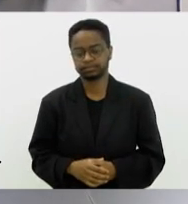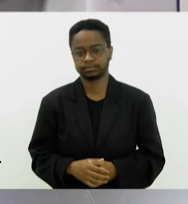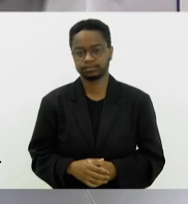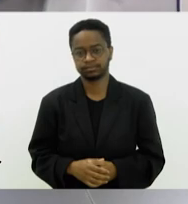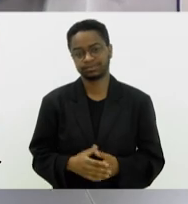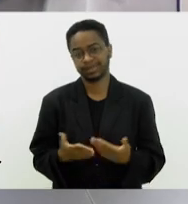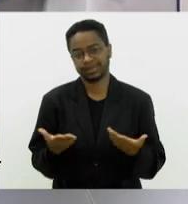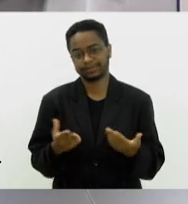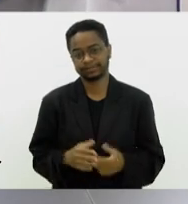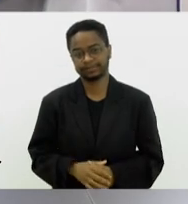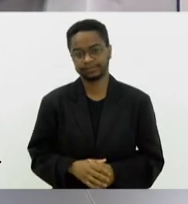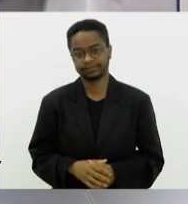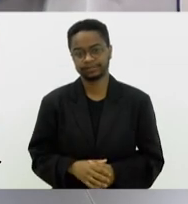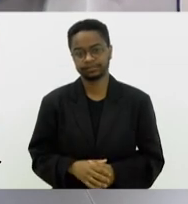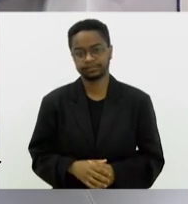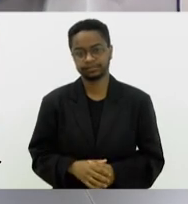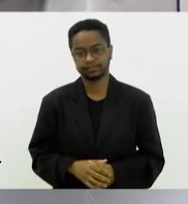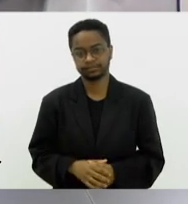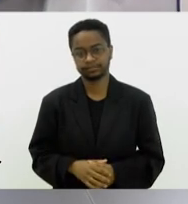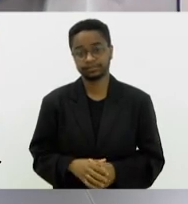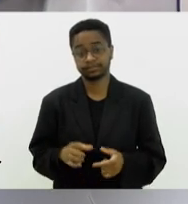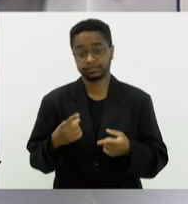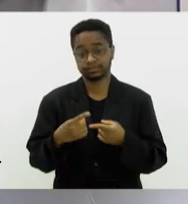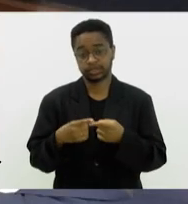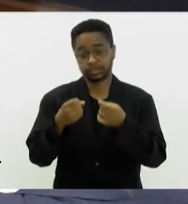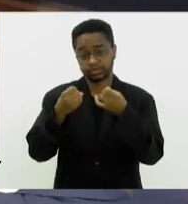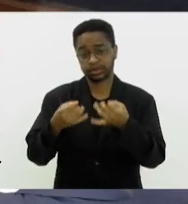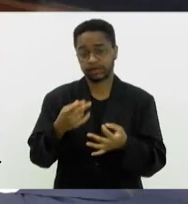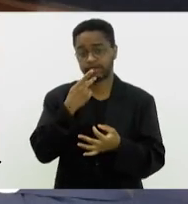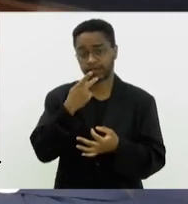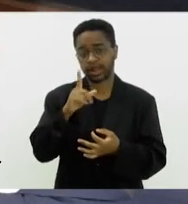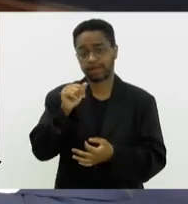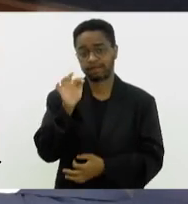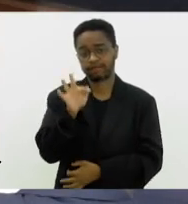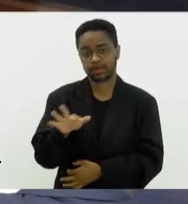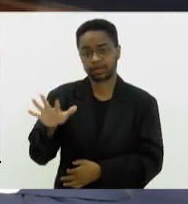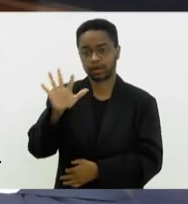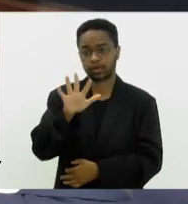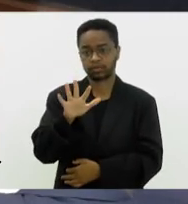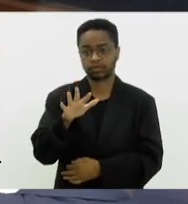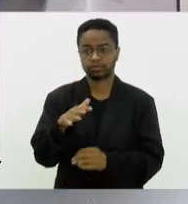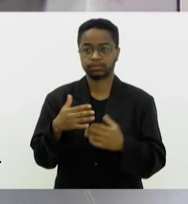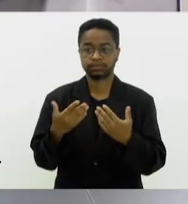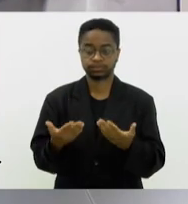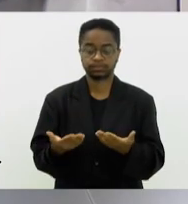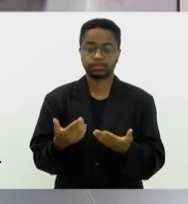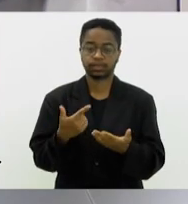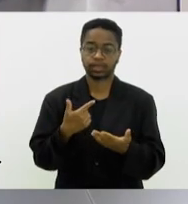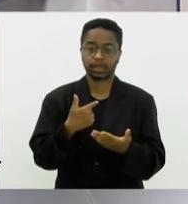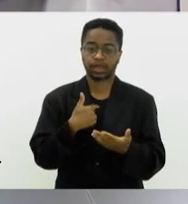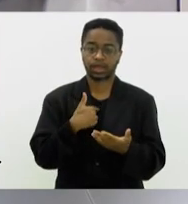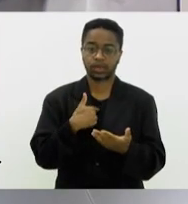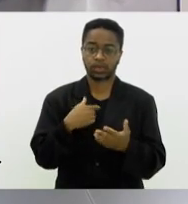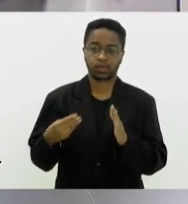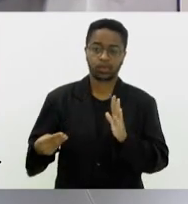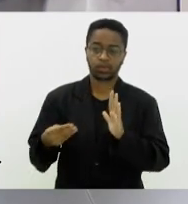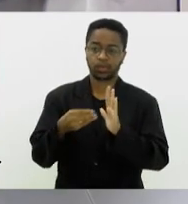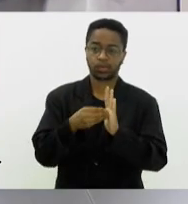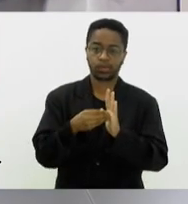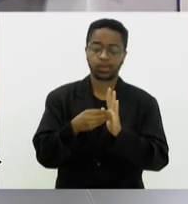É. Na justificativa talvez fala na justificativa. Que é federal. Eu vou fazer aqui, extremalizar a ordem, para dar um parecer